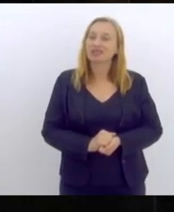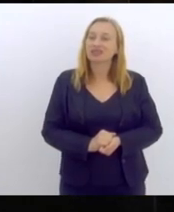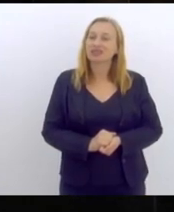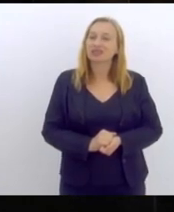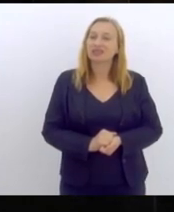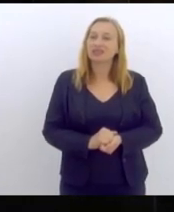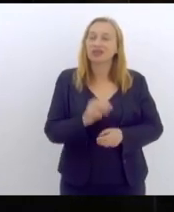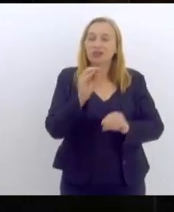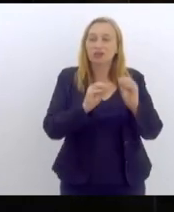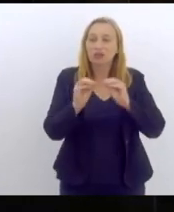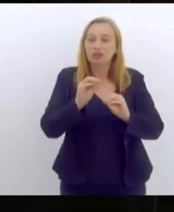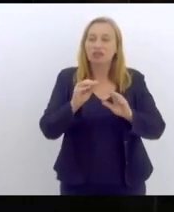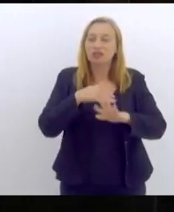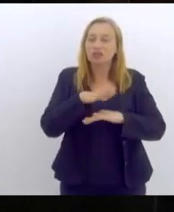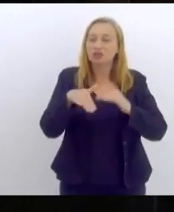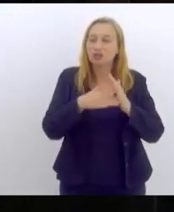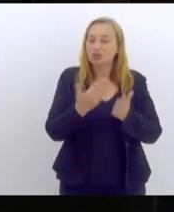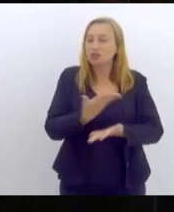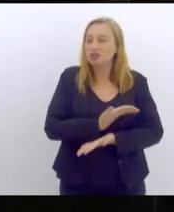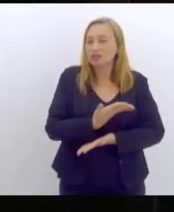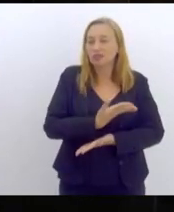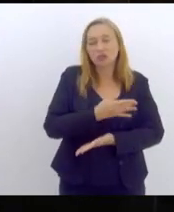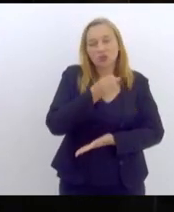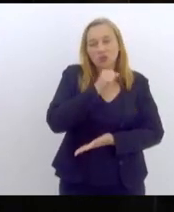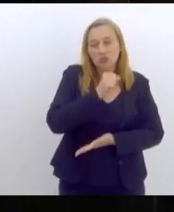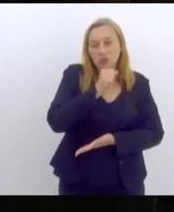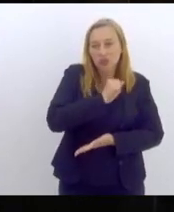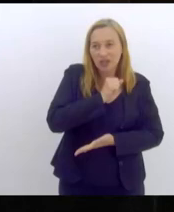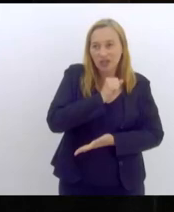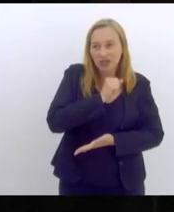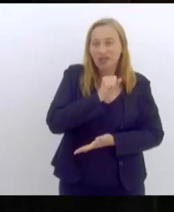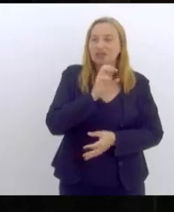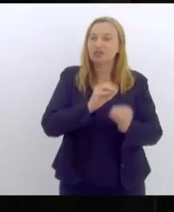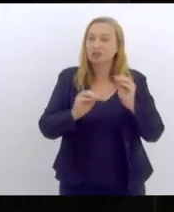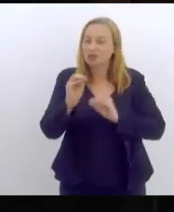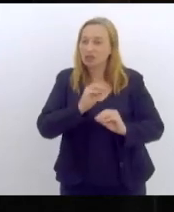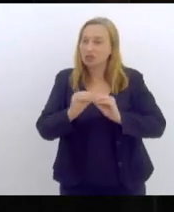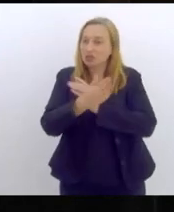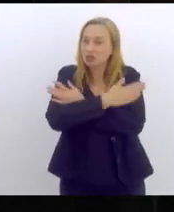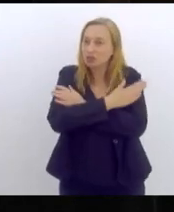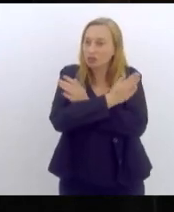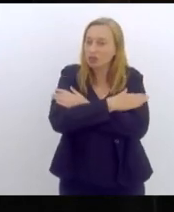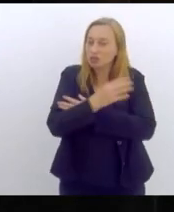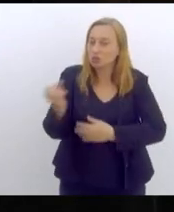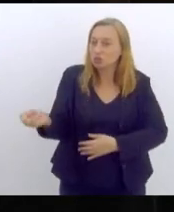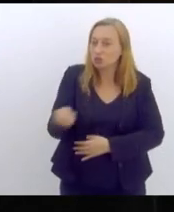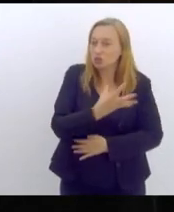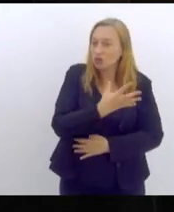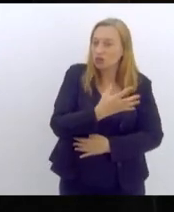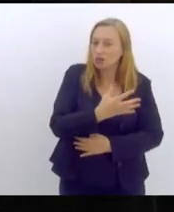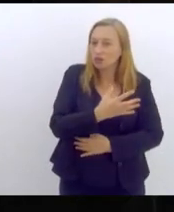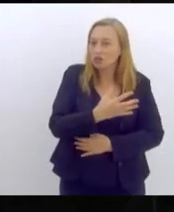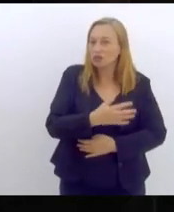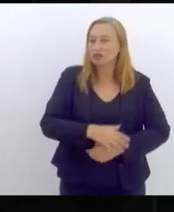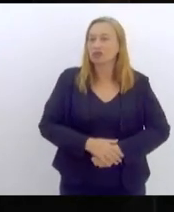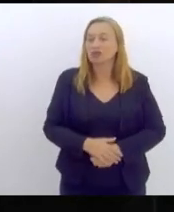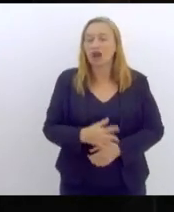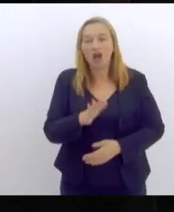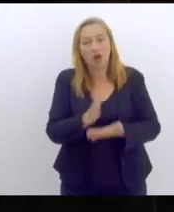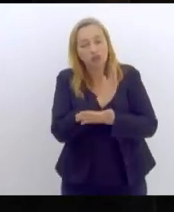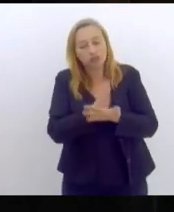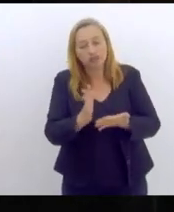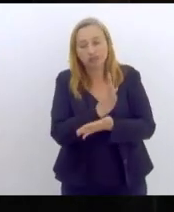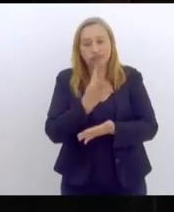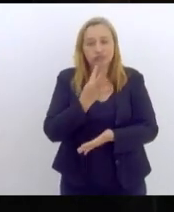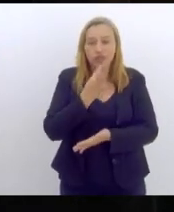para todos os meus colegas antigos e um beijão, um abraço para os novos. Alguns ainda não conheço, mas